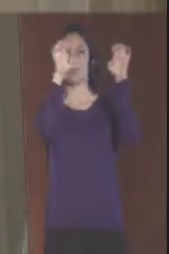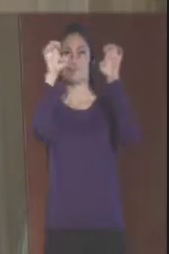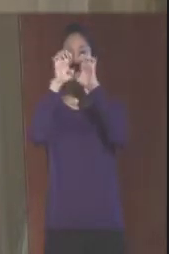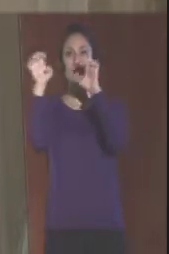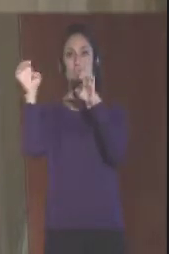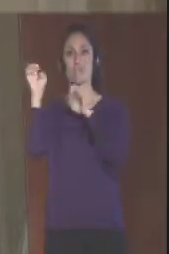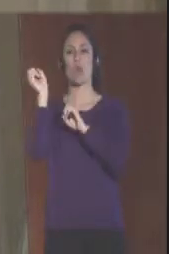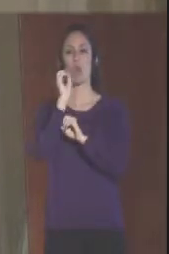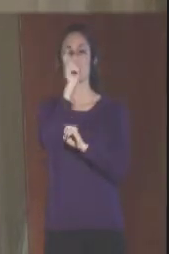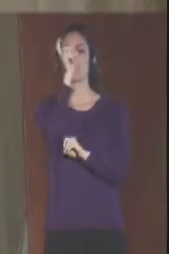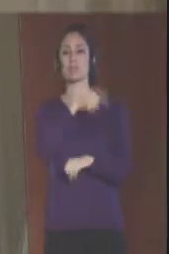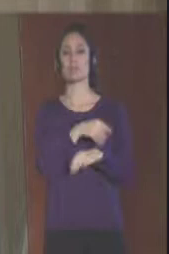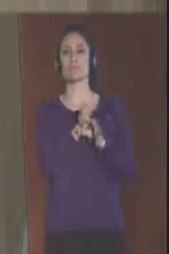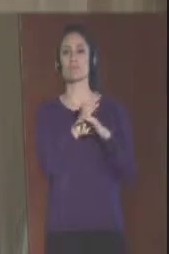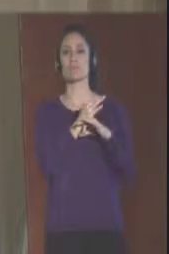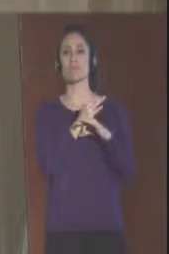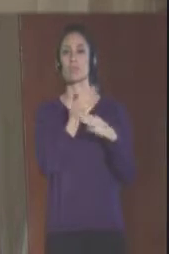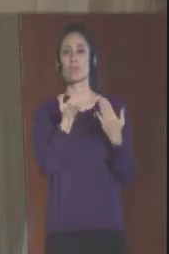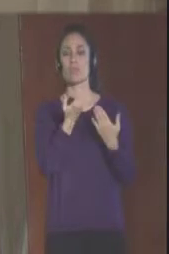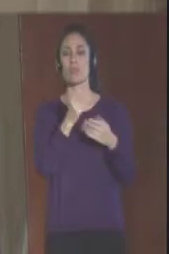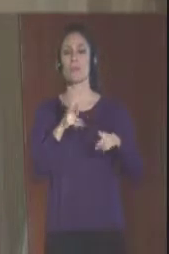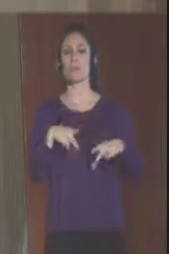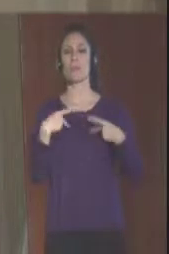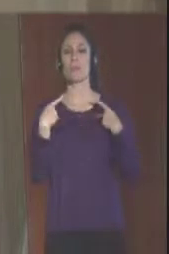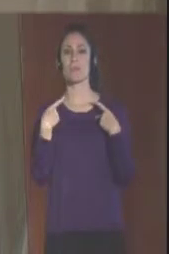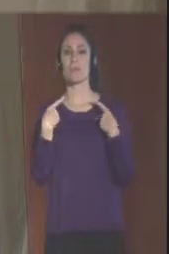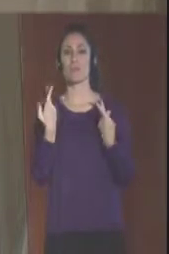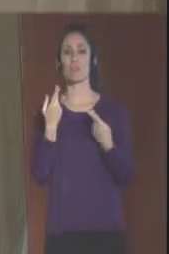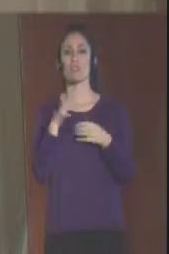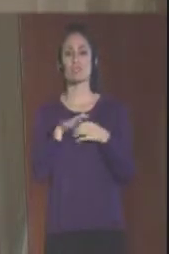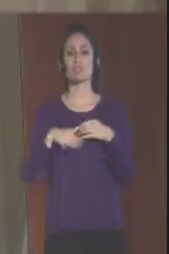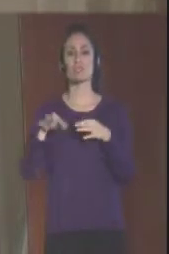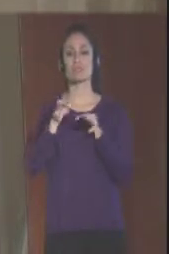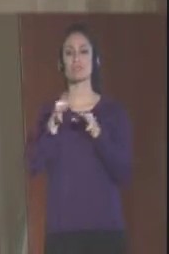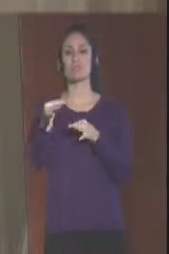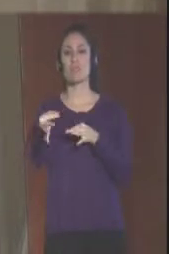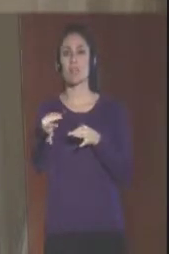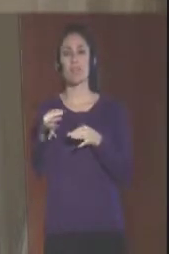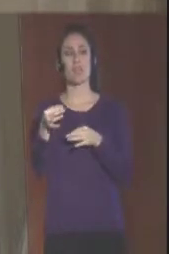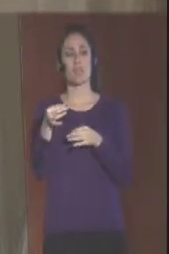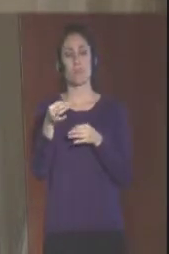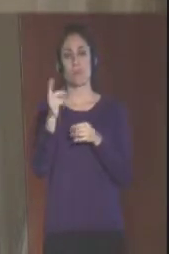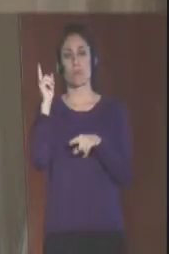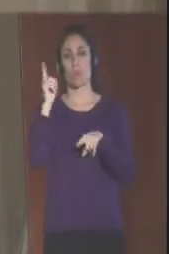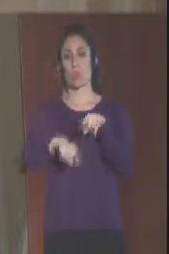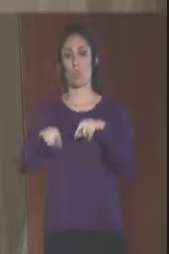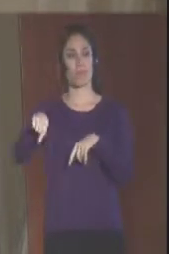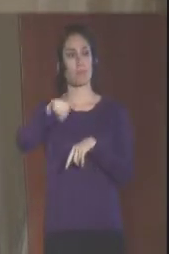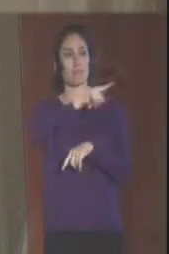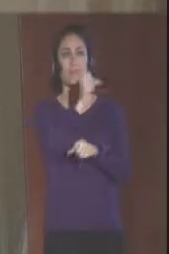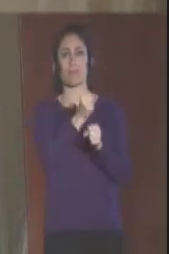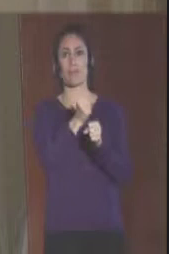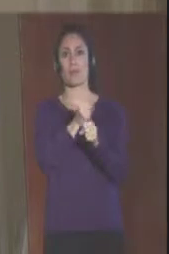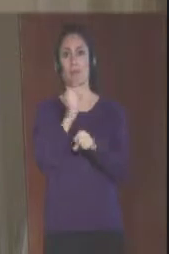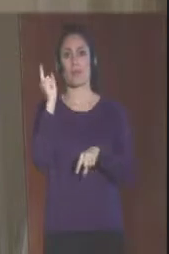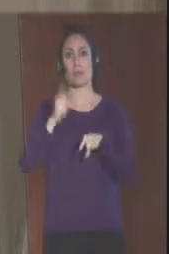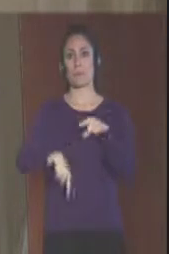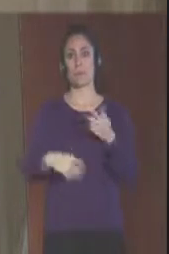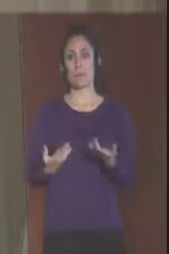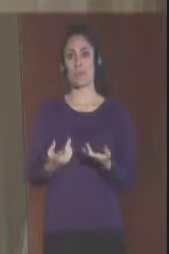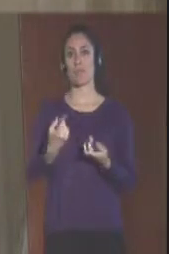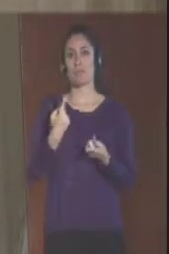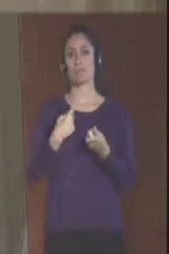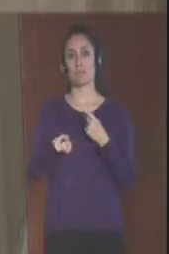certamente não vai poder ir trabalhar, vai causar um transtorno também para a parte de produtividade